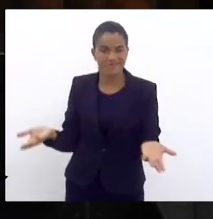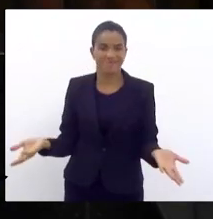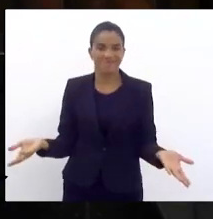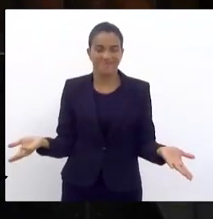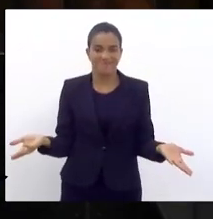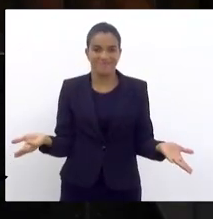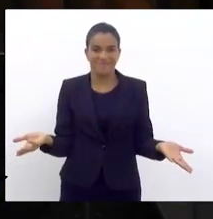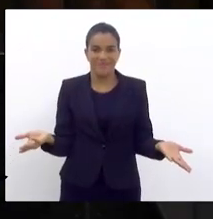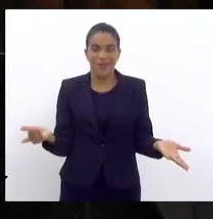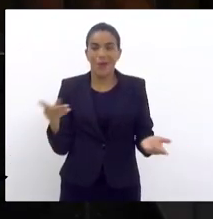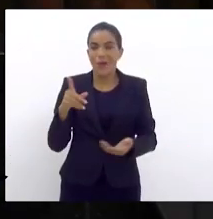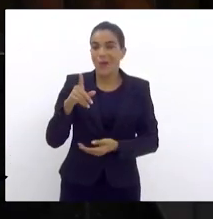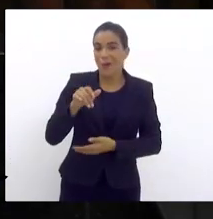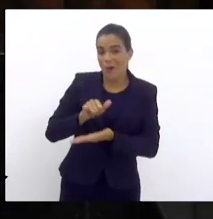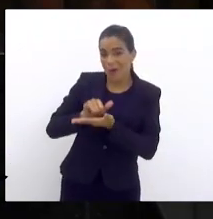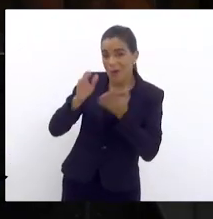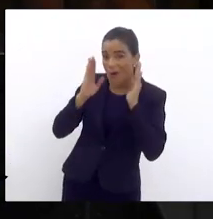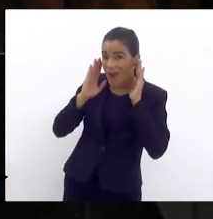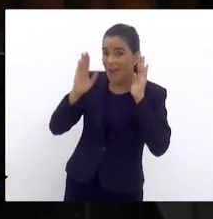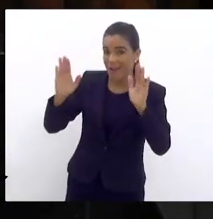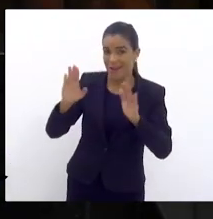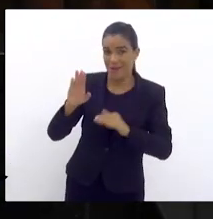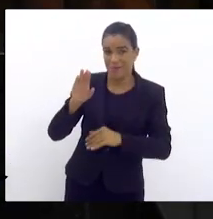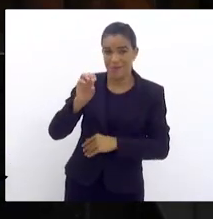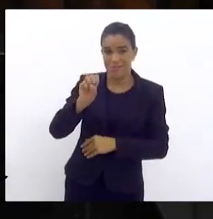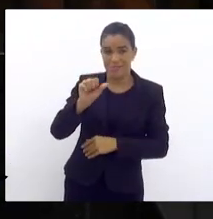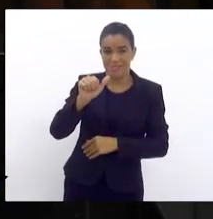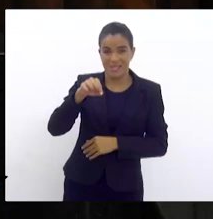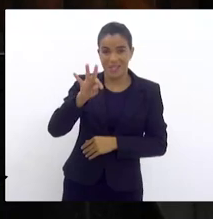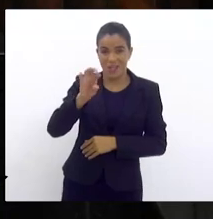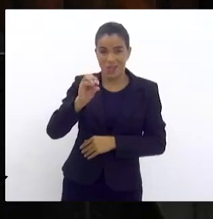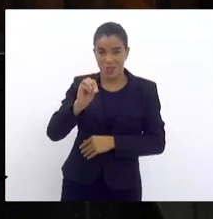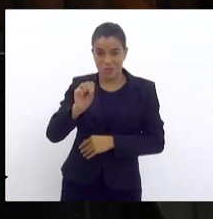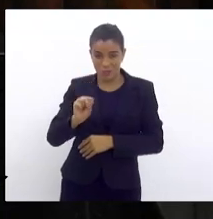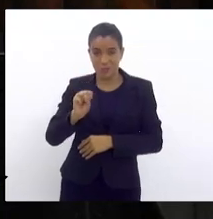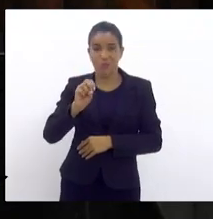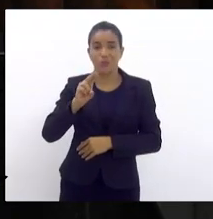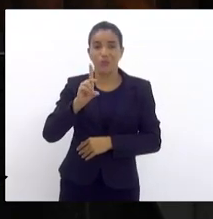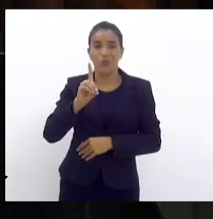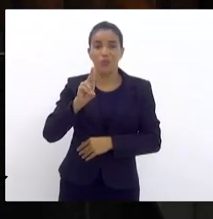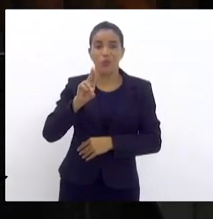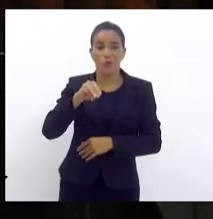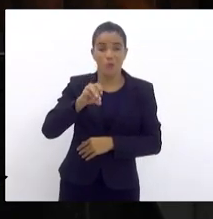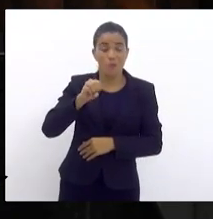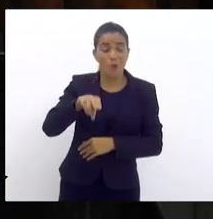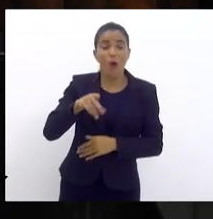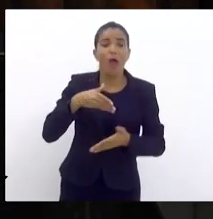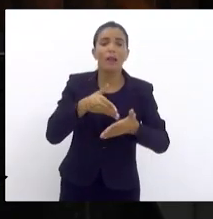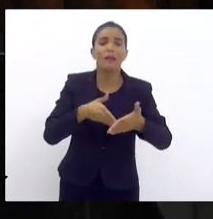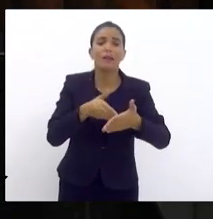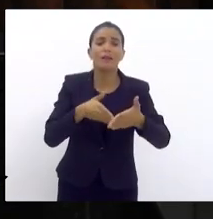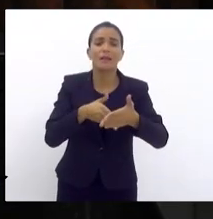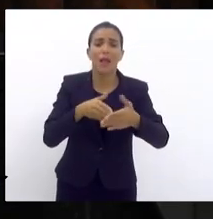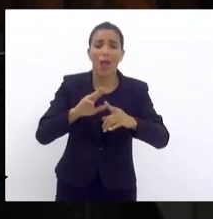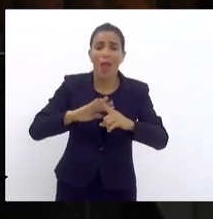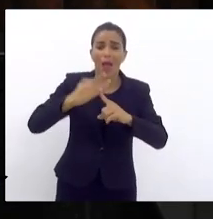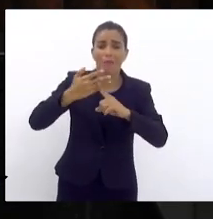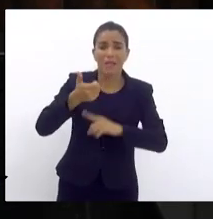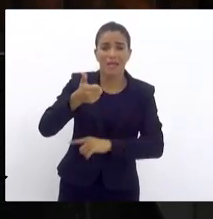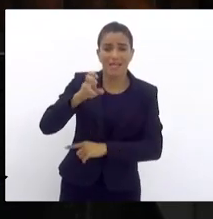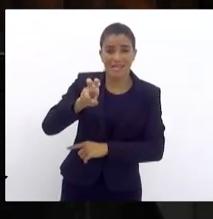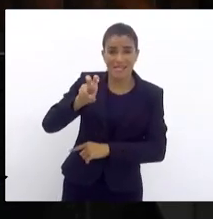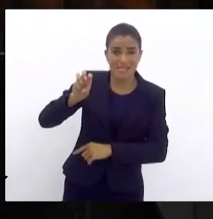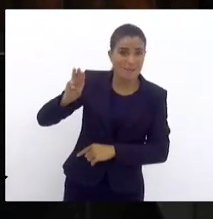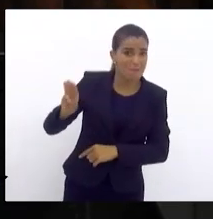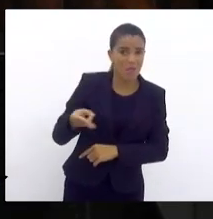o Aeroporto Santos Dumont ele é limitado e aumentar o número de viagens para 15 milhões por ano